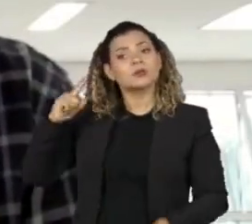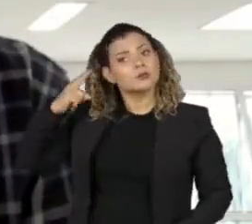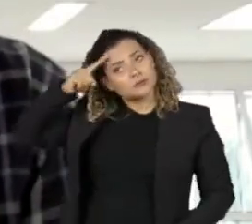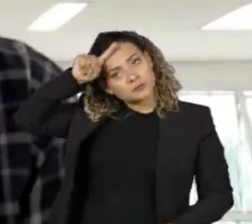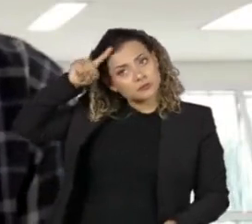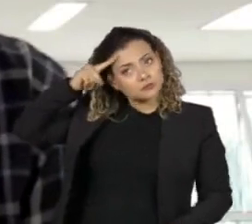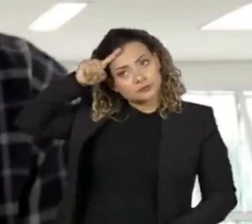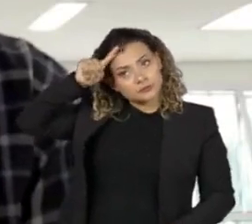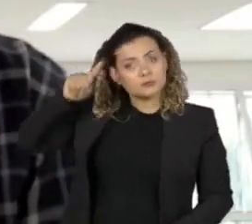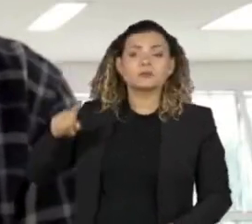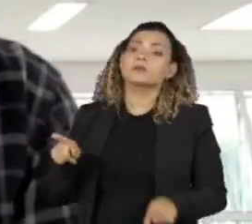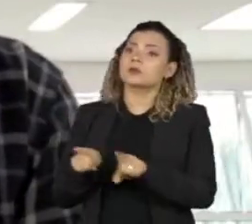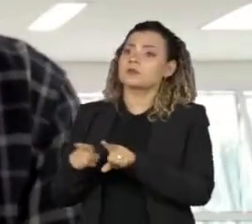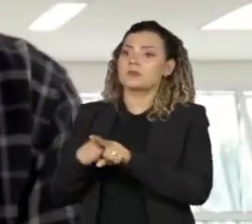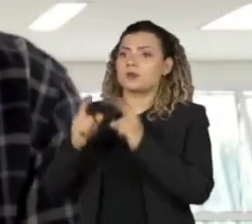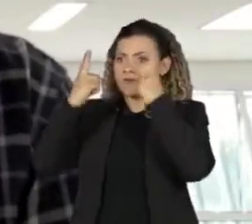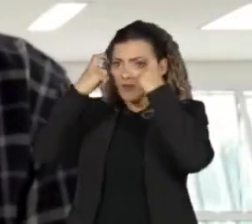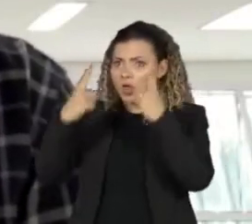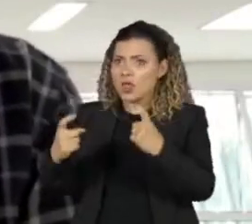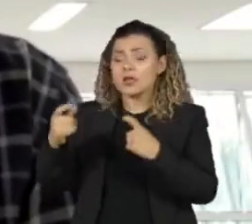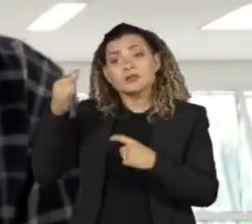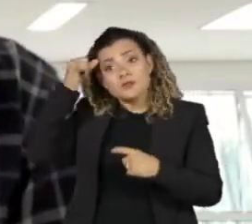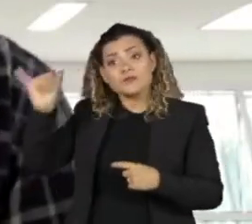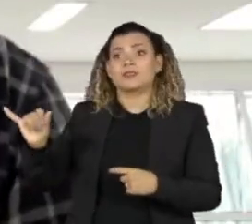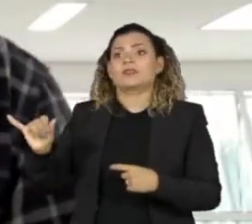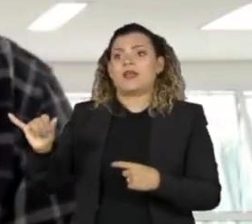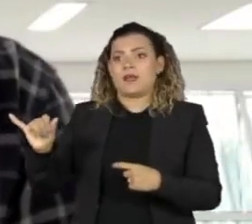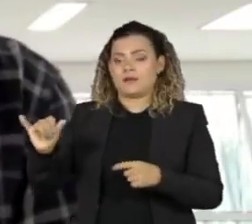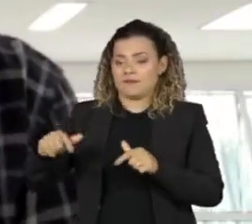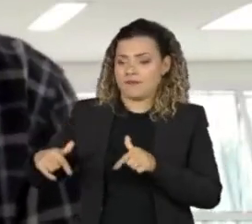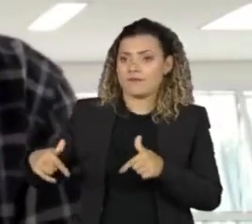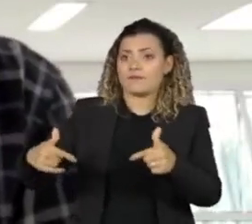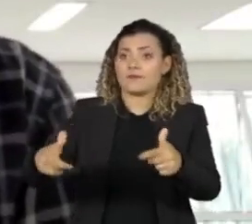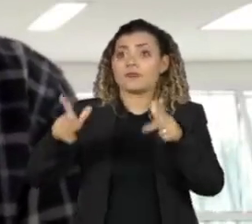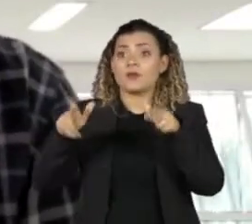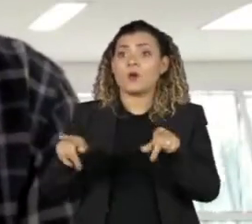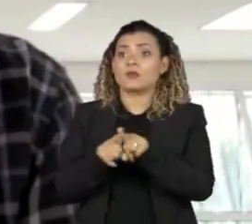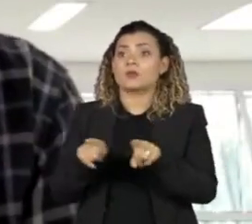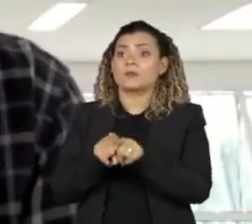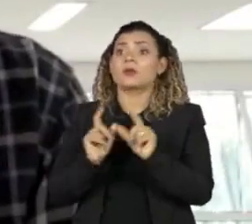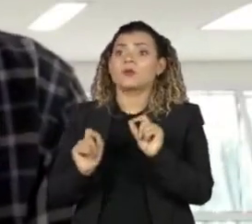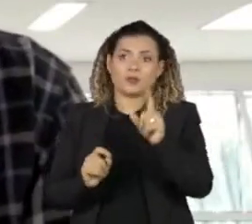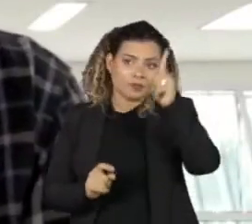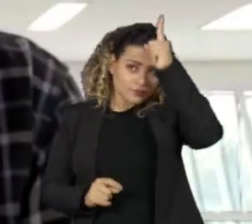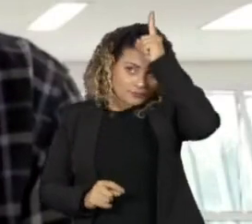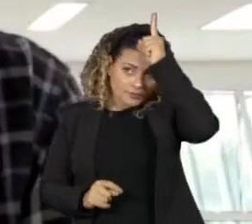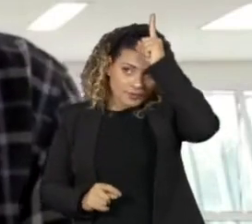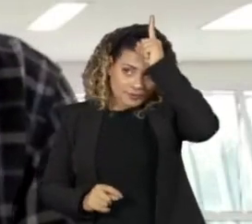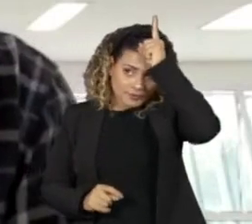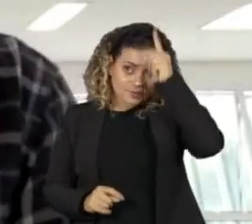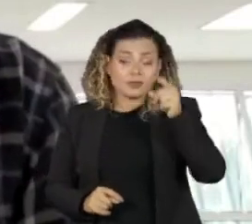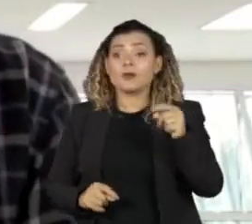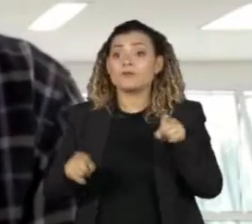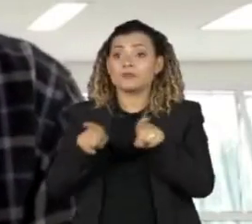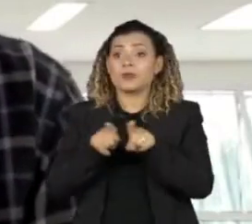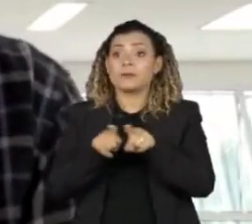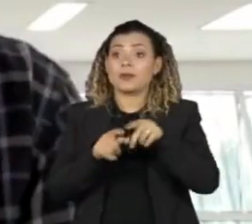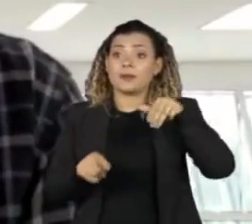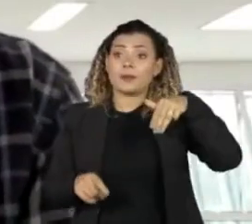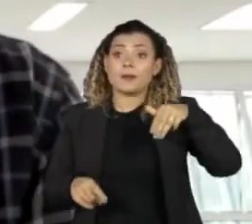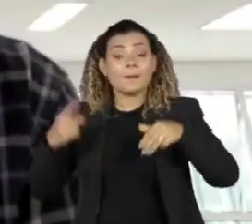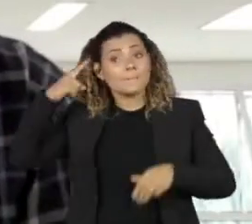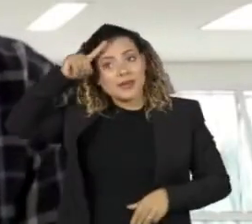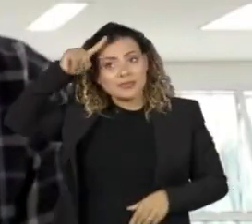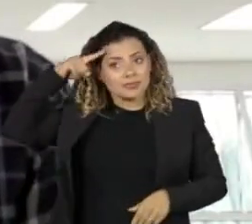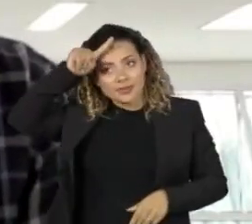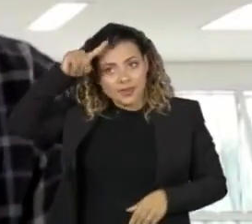invés de combater a violência com mais violência, assim como Nelson Mandela, eles foram lideranças políticas, e no caso de Nelson